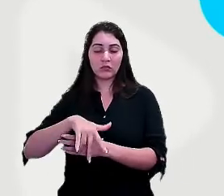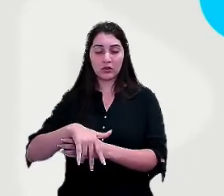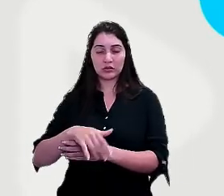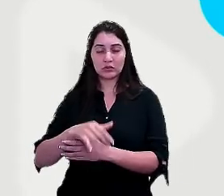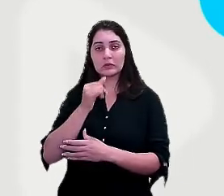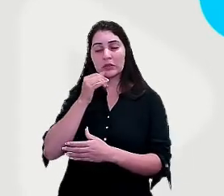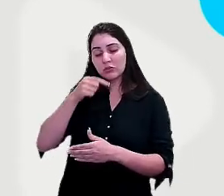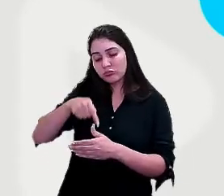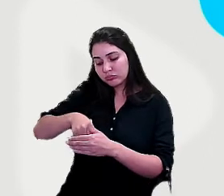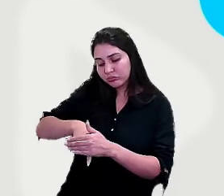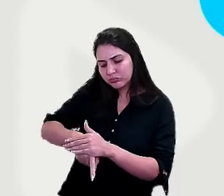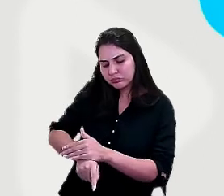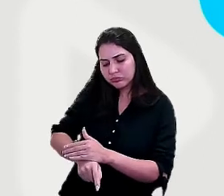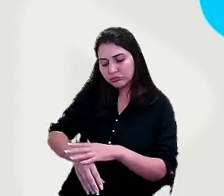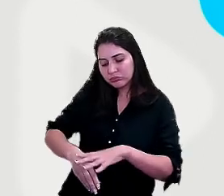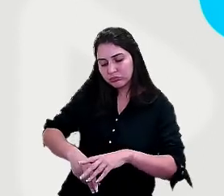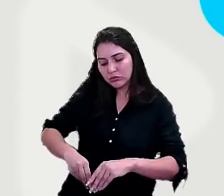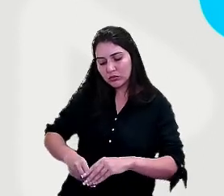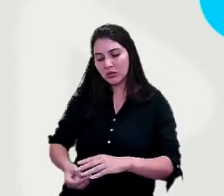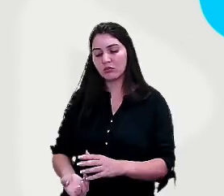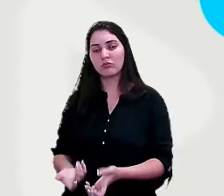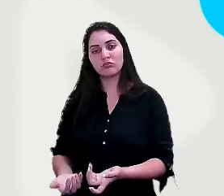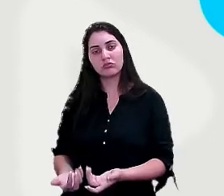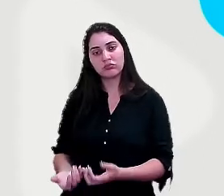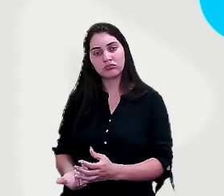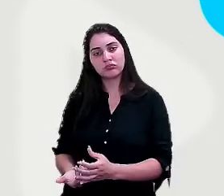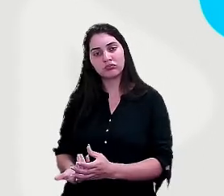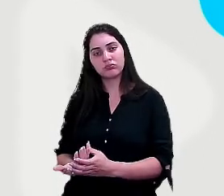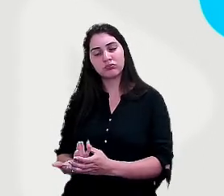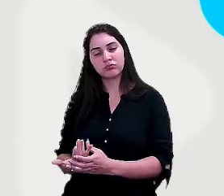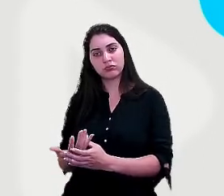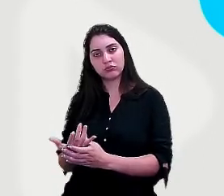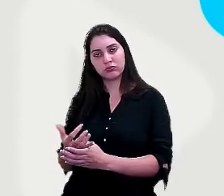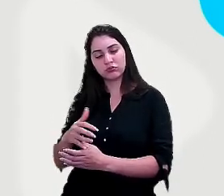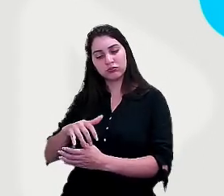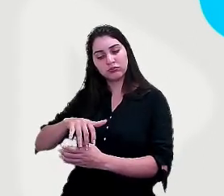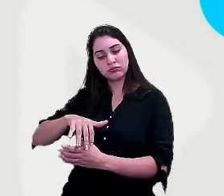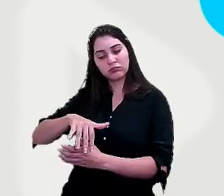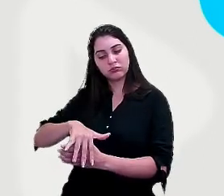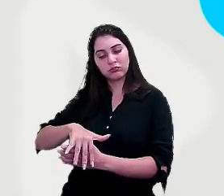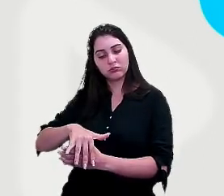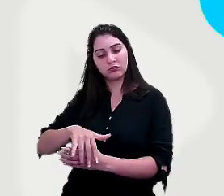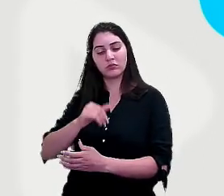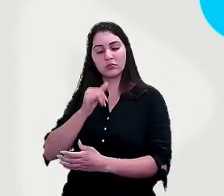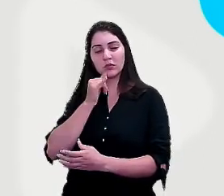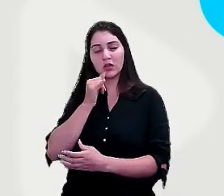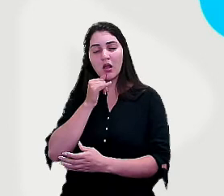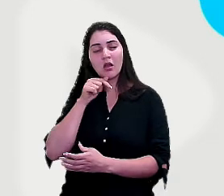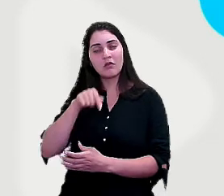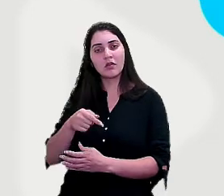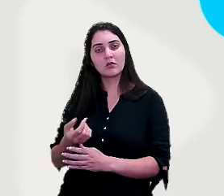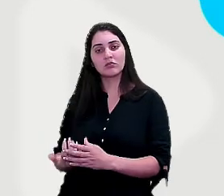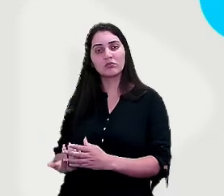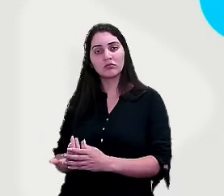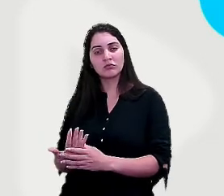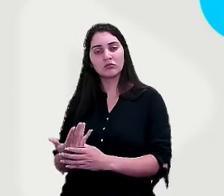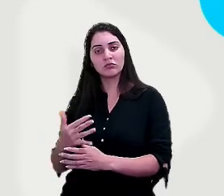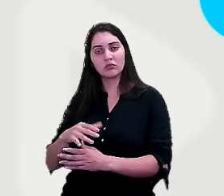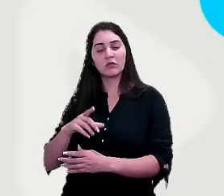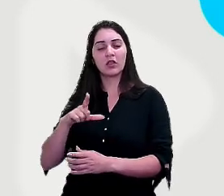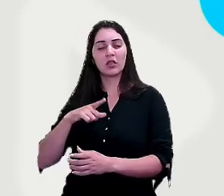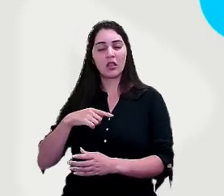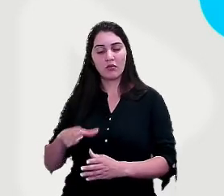até a superfície. E assim vai haver a câmara magmática, né, e esse magma ele vai subir, né, vai haver a formação do